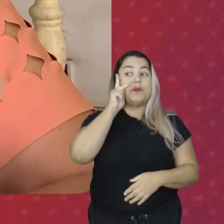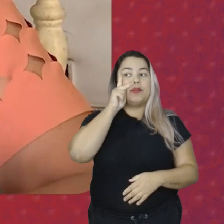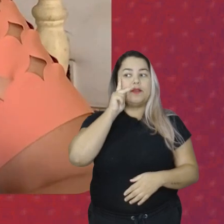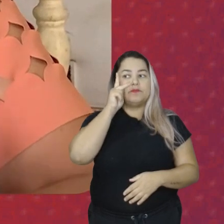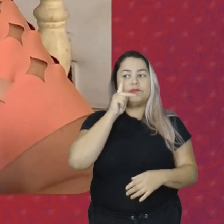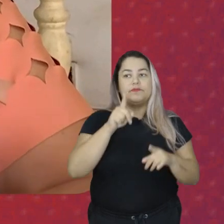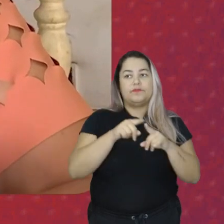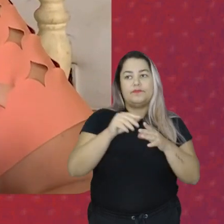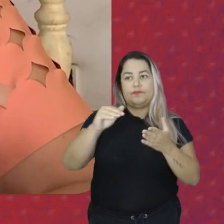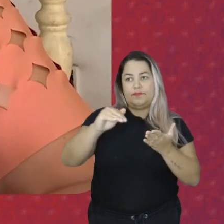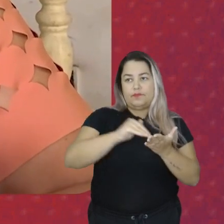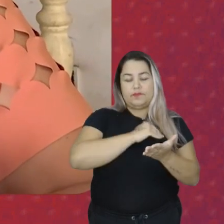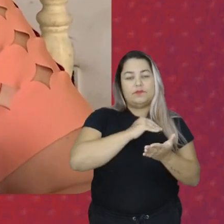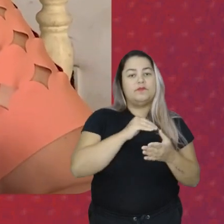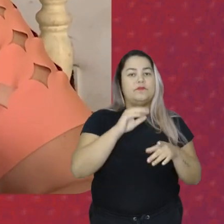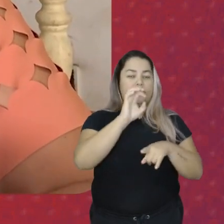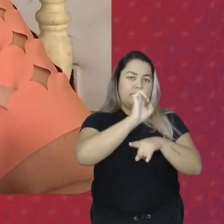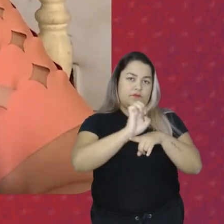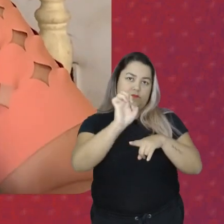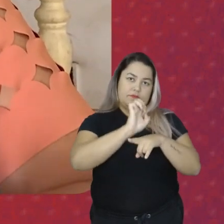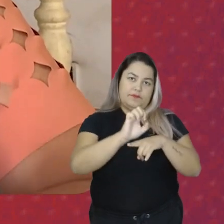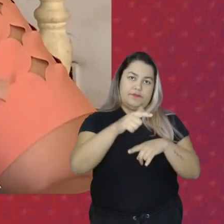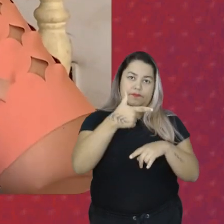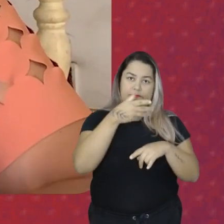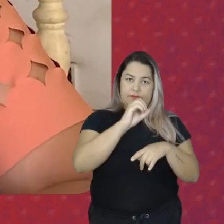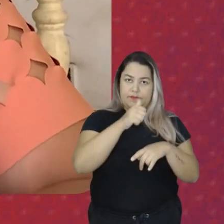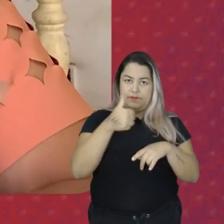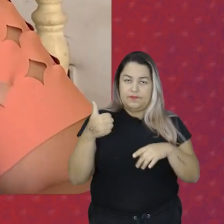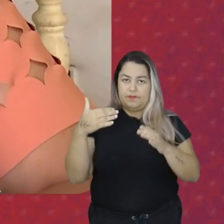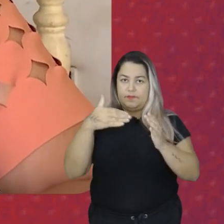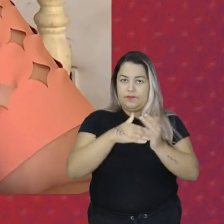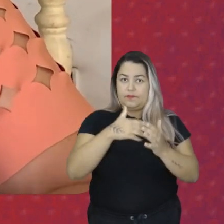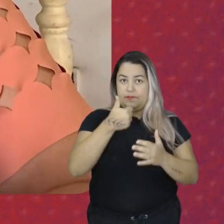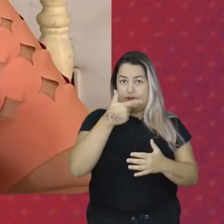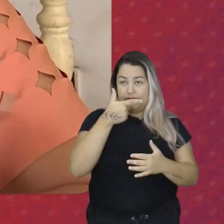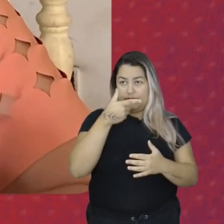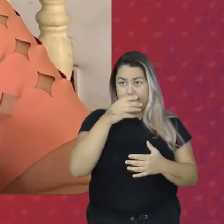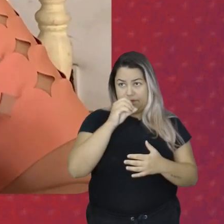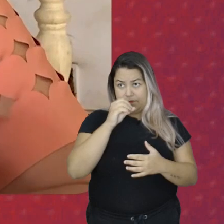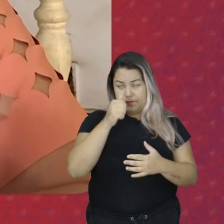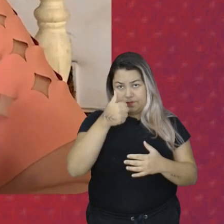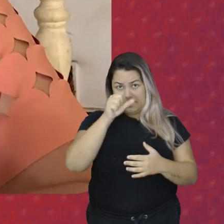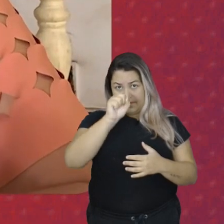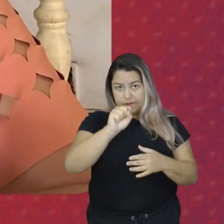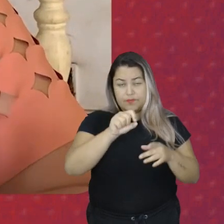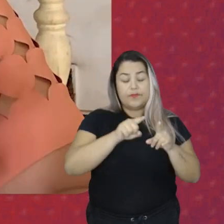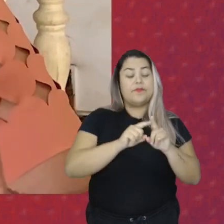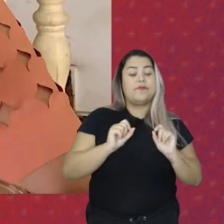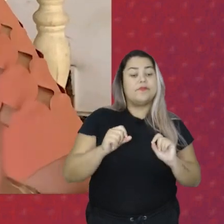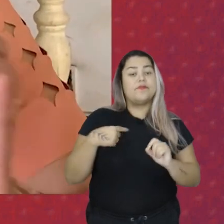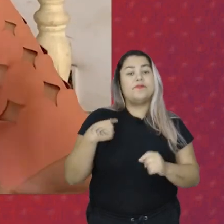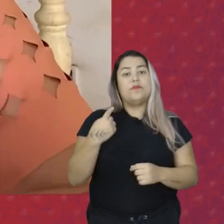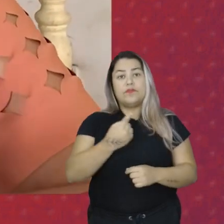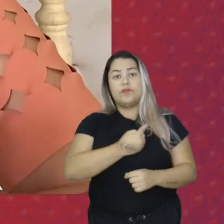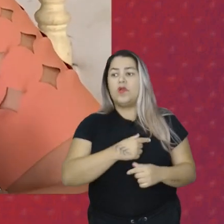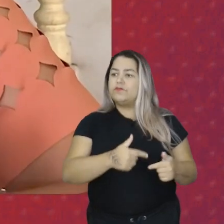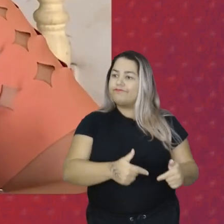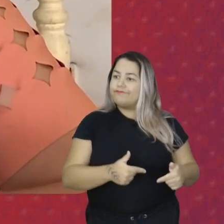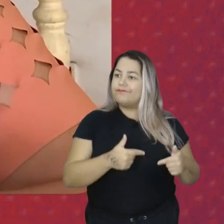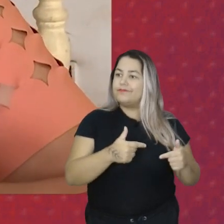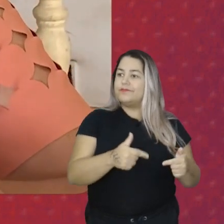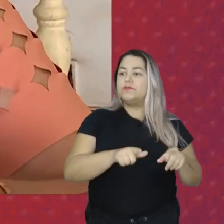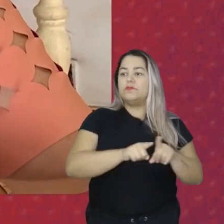fui secretária de Estado de 2011 a 2018 e a primeira coisa que nós enfrentamos